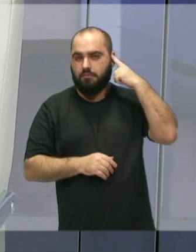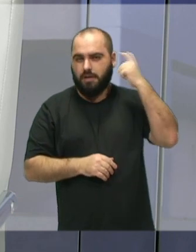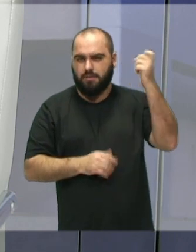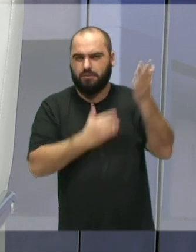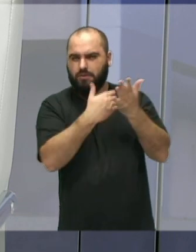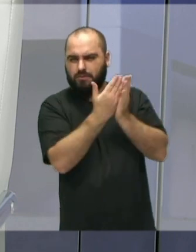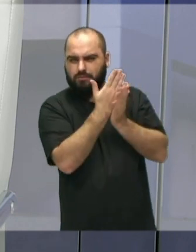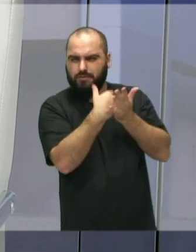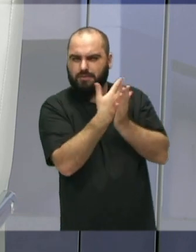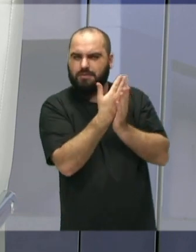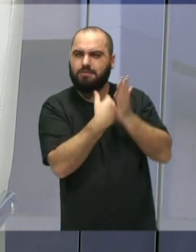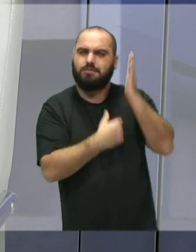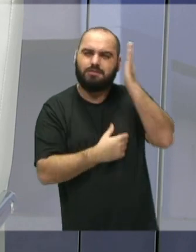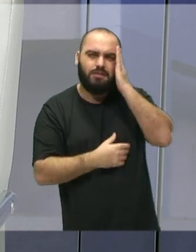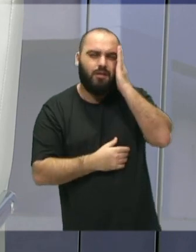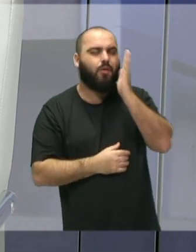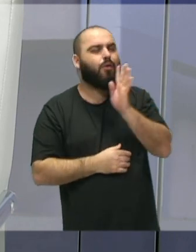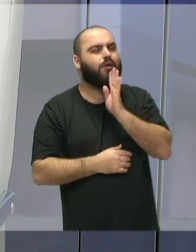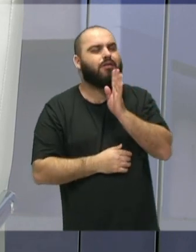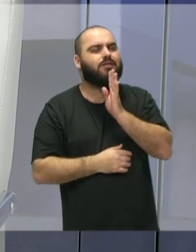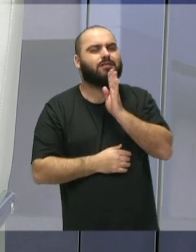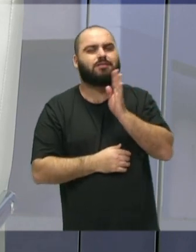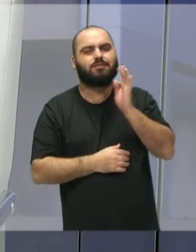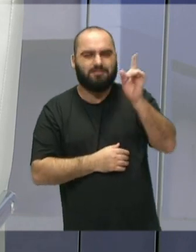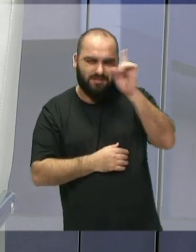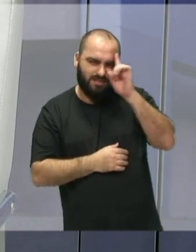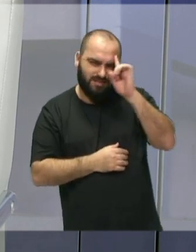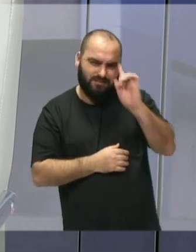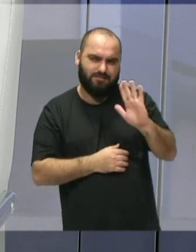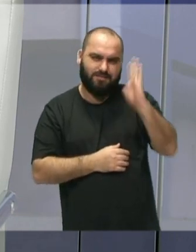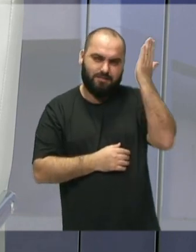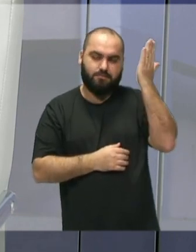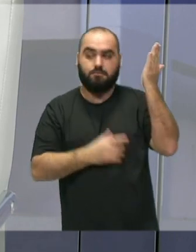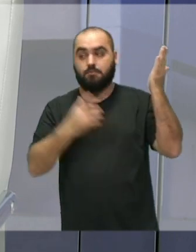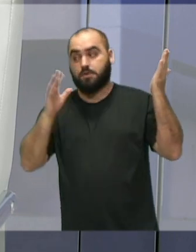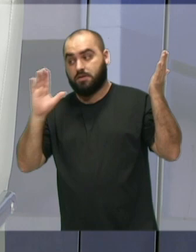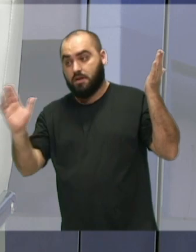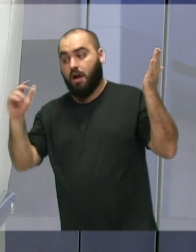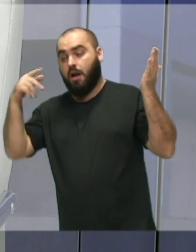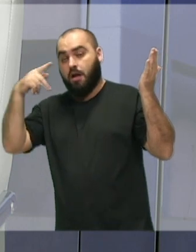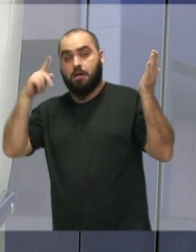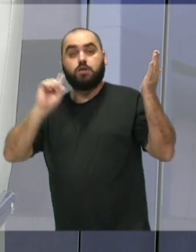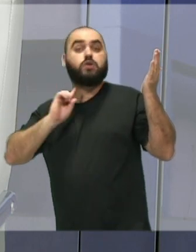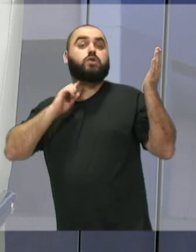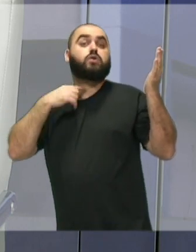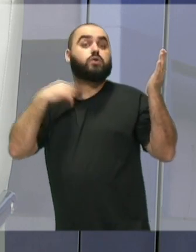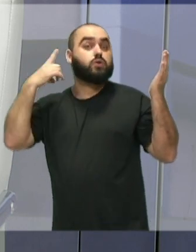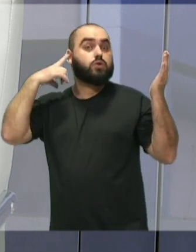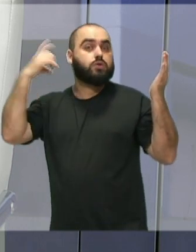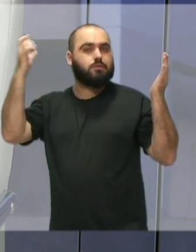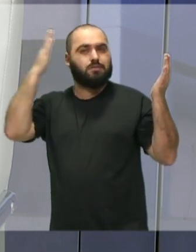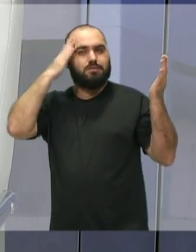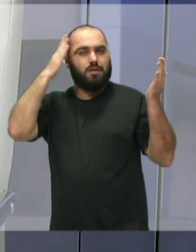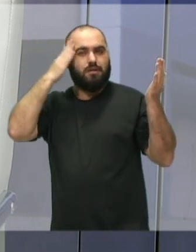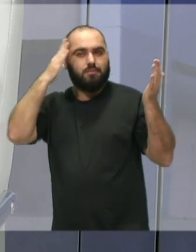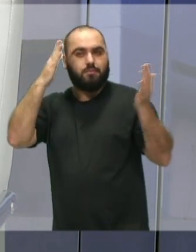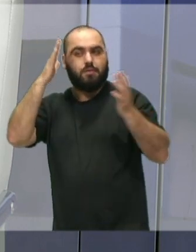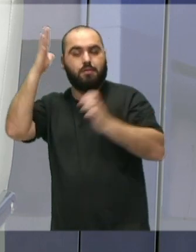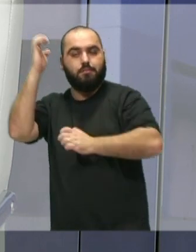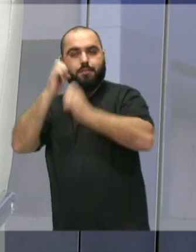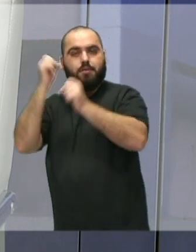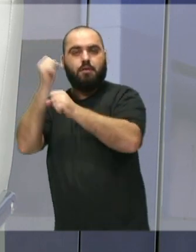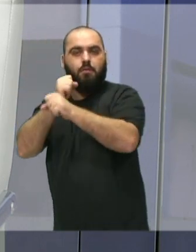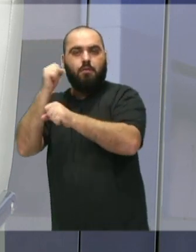sossego é essa que a gente conhece, que é o mais diário, mais corriqueiro. A poluição sonora é isso que envolve batistaca, mexe